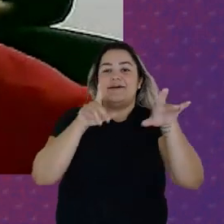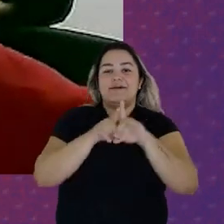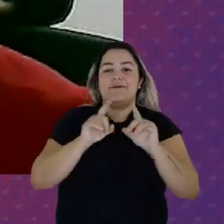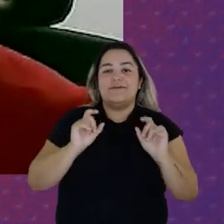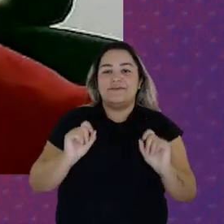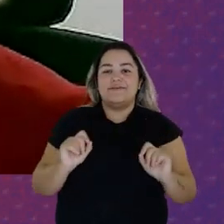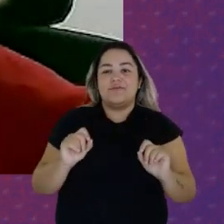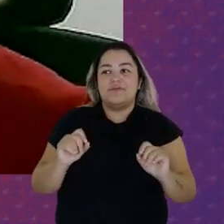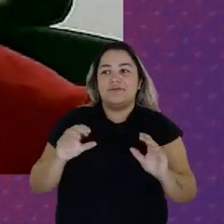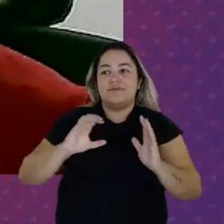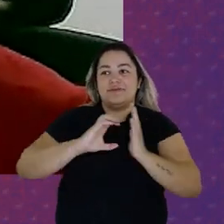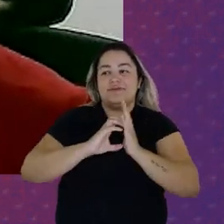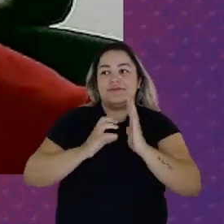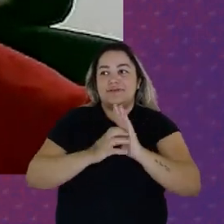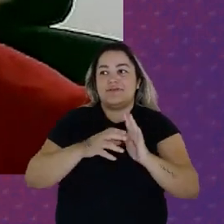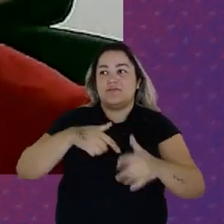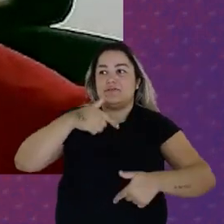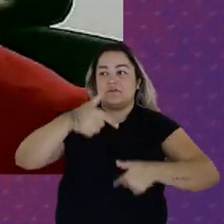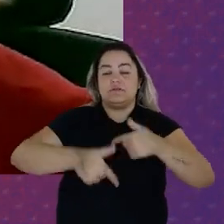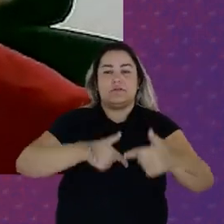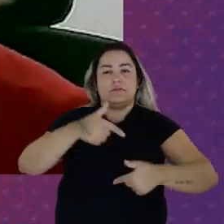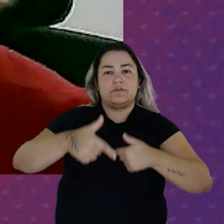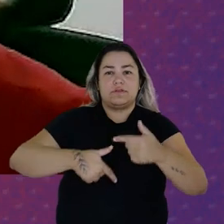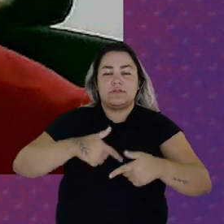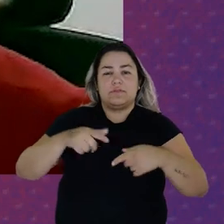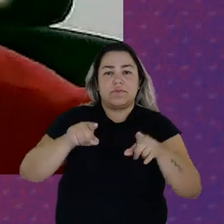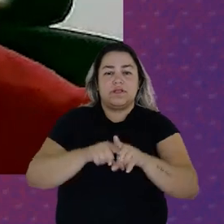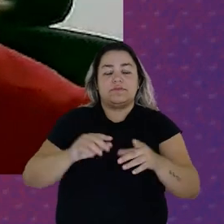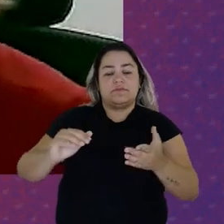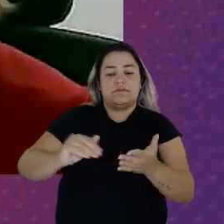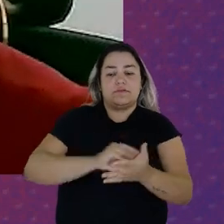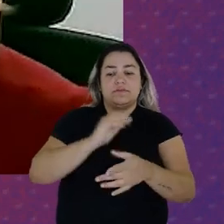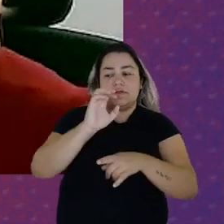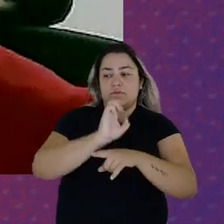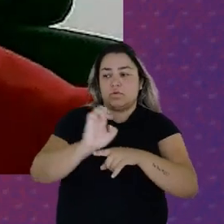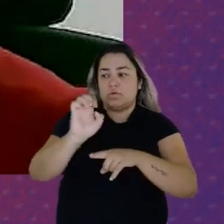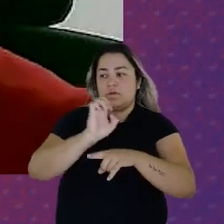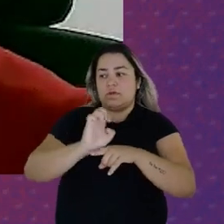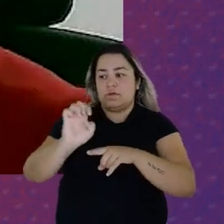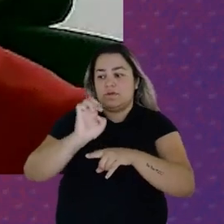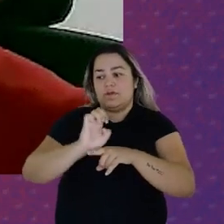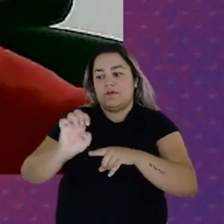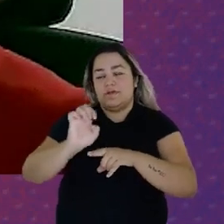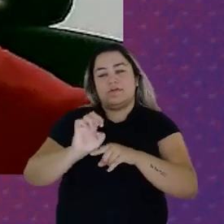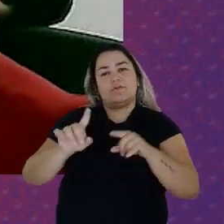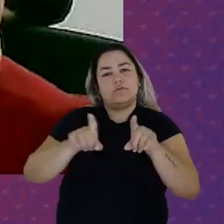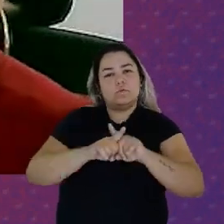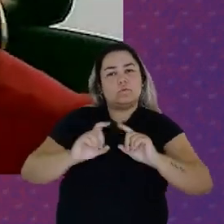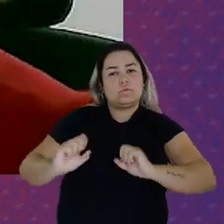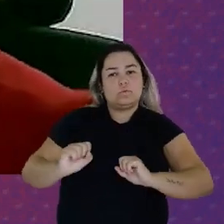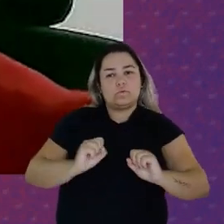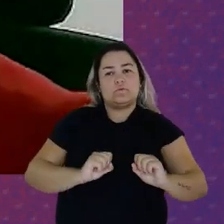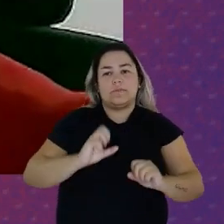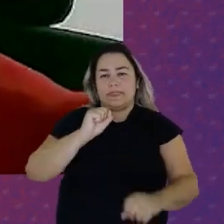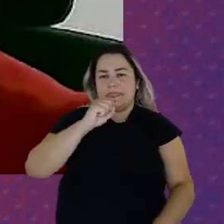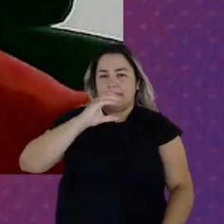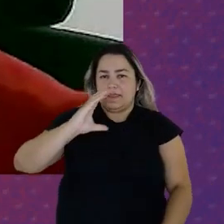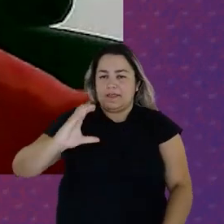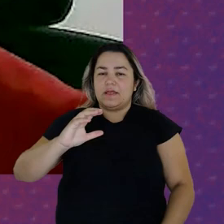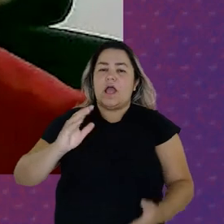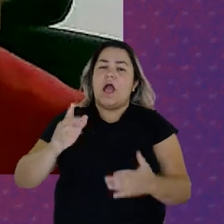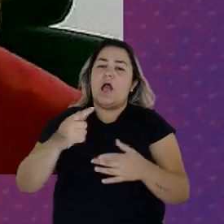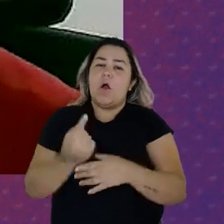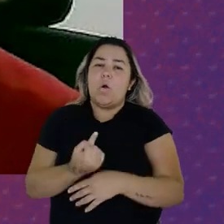dos Trabalhadores de São Miguel do Oeste, secretária estadual de mulheres do PT de Santa Catarina e a única